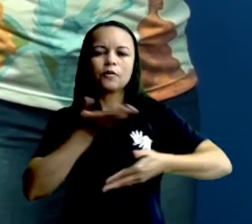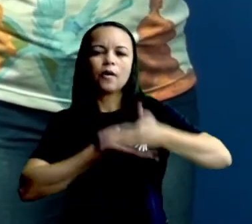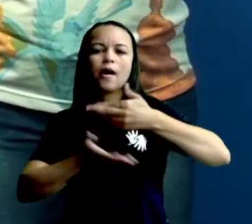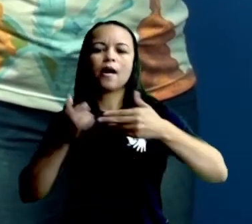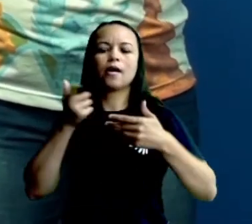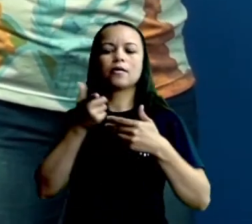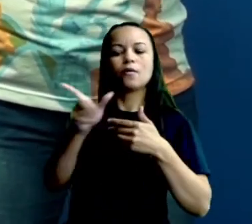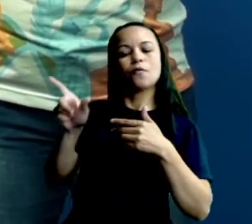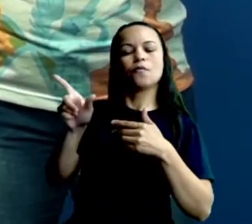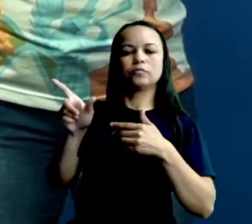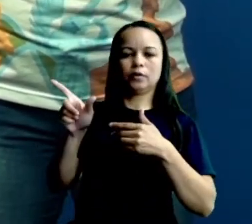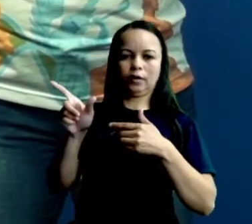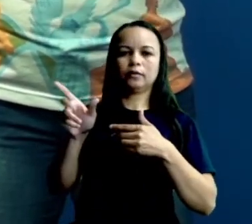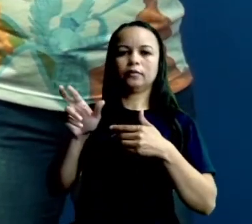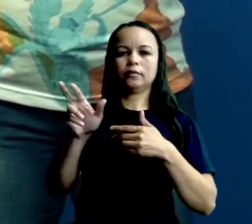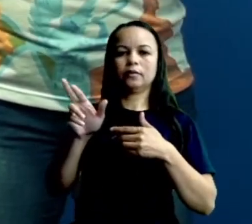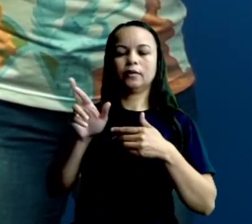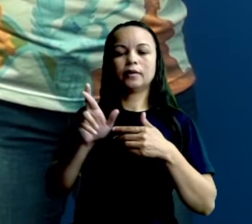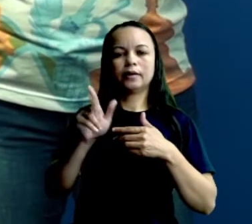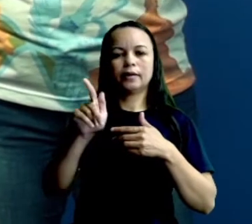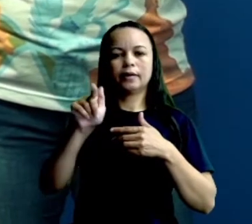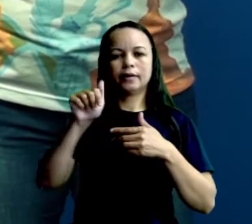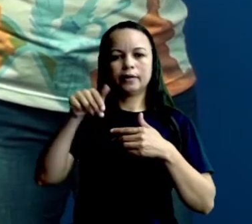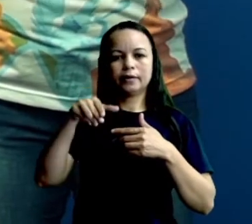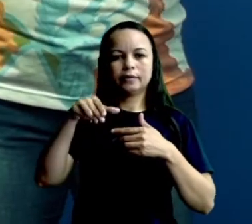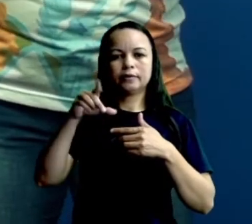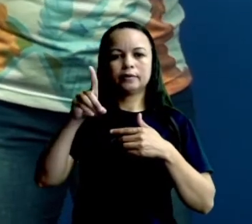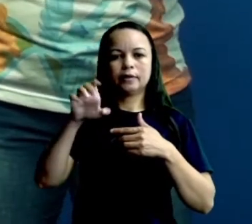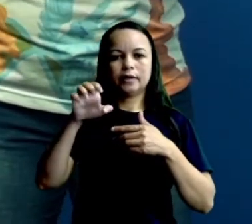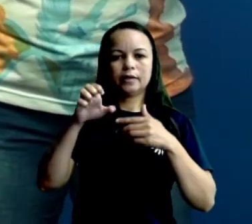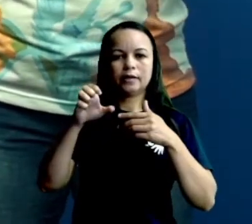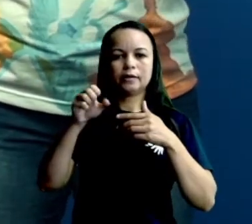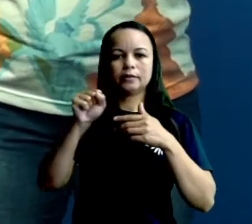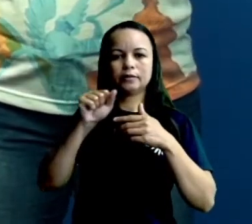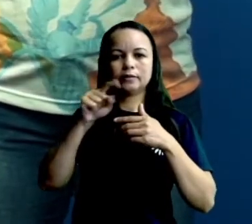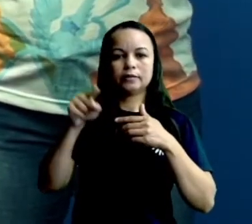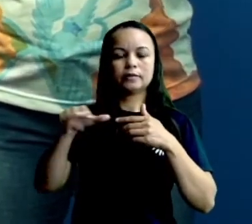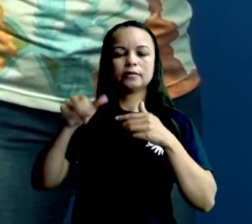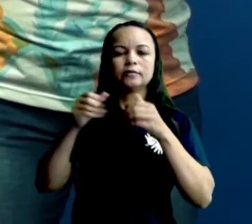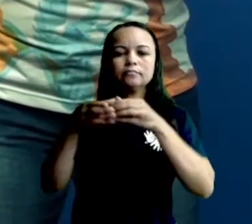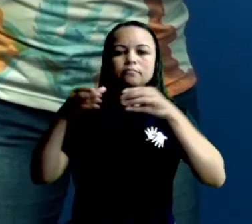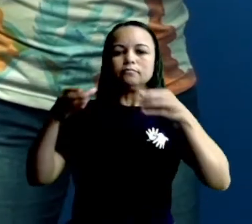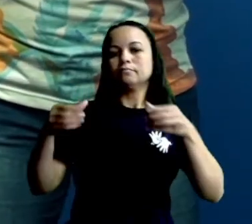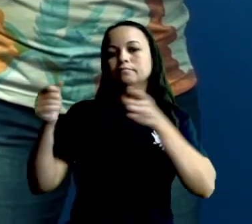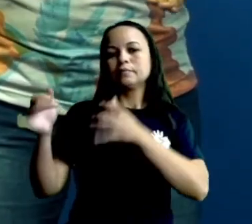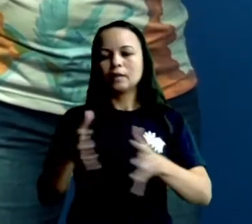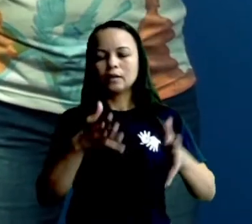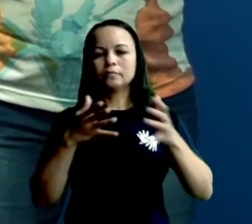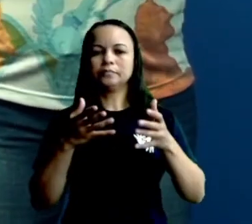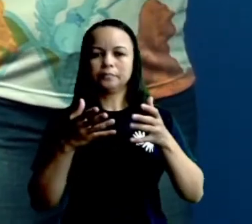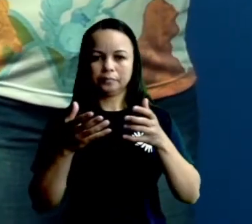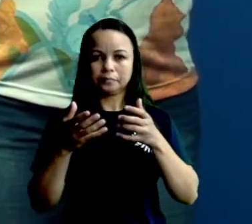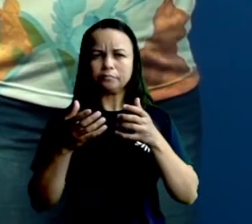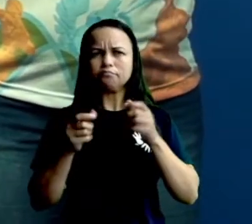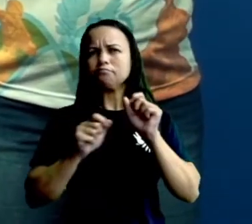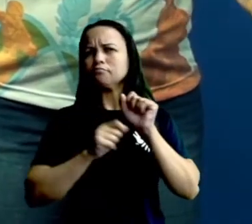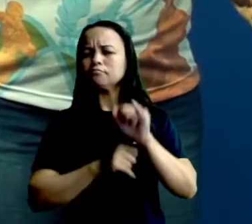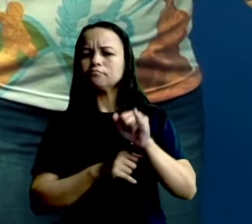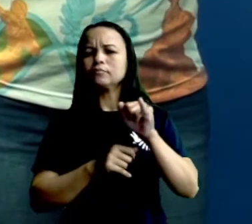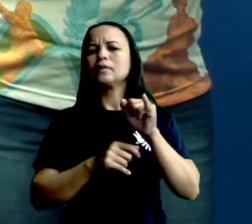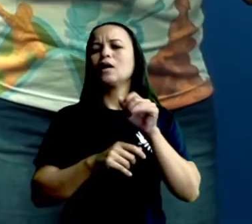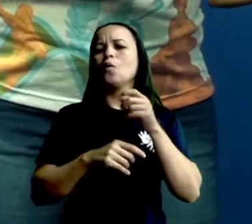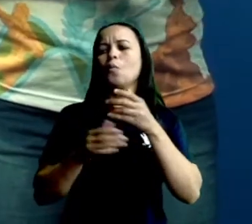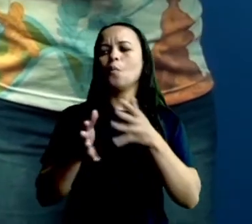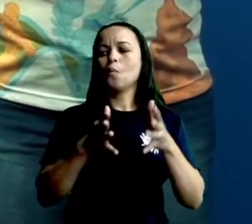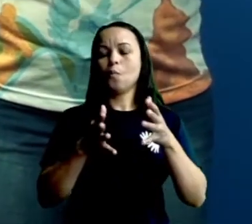uma outra grandeza, tá? E aí elas vão variar na mesma proporção. Se uma